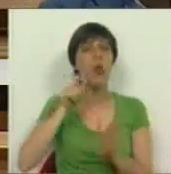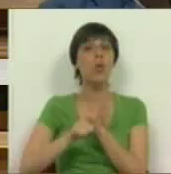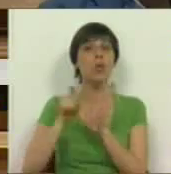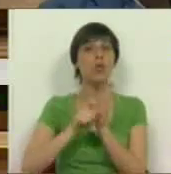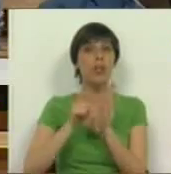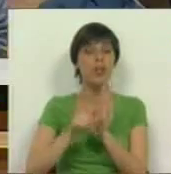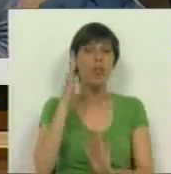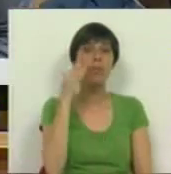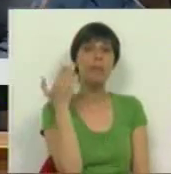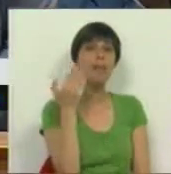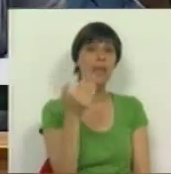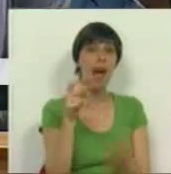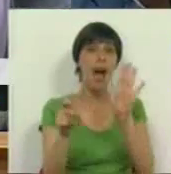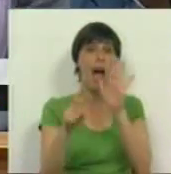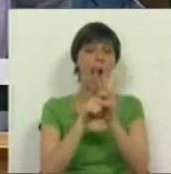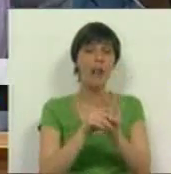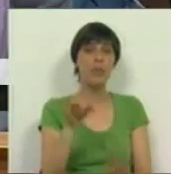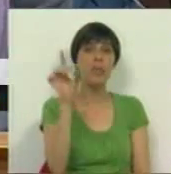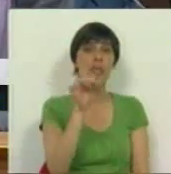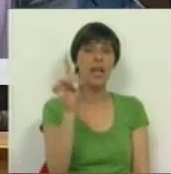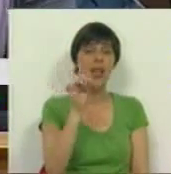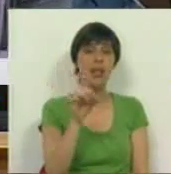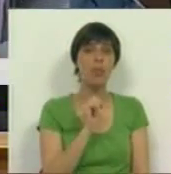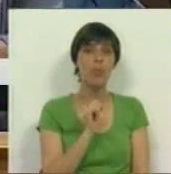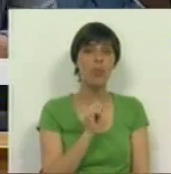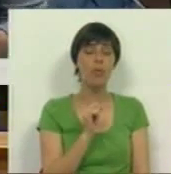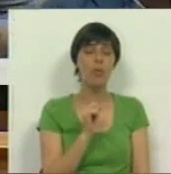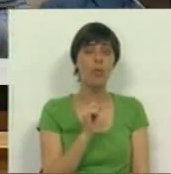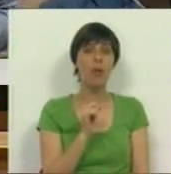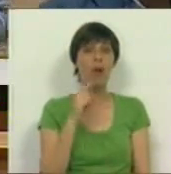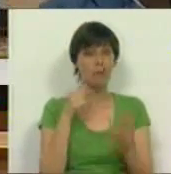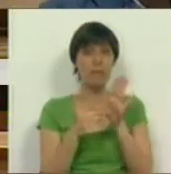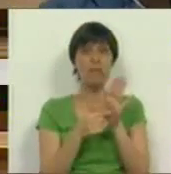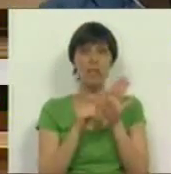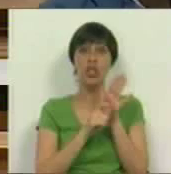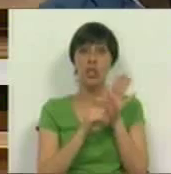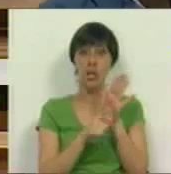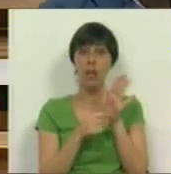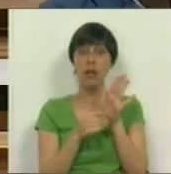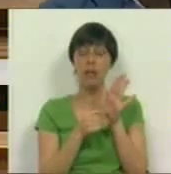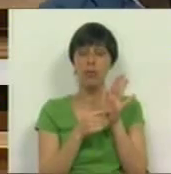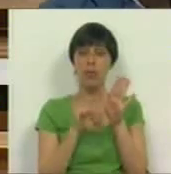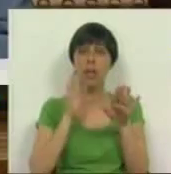escreveu no número 7 do artigo 6º. E o que lá está escrito